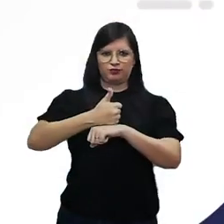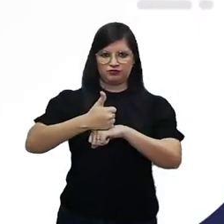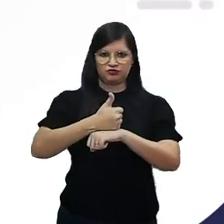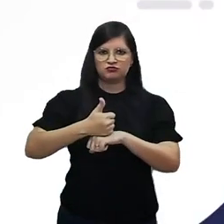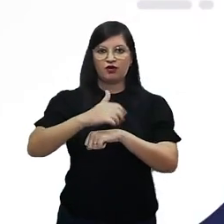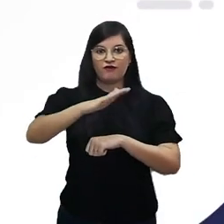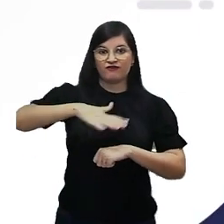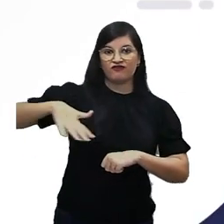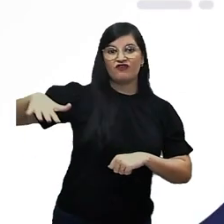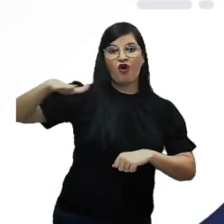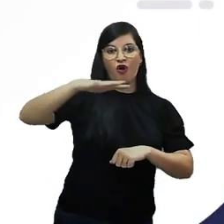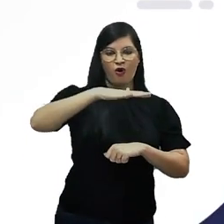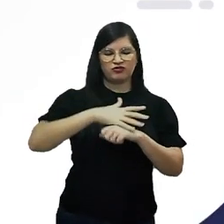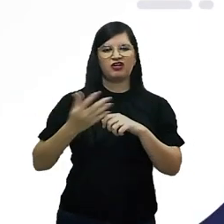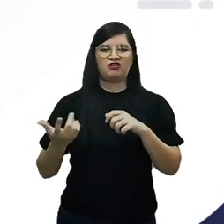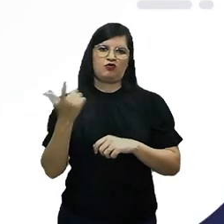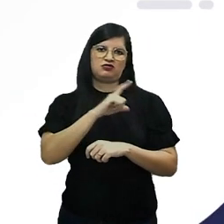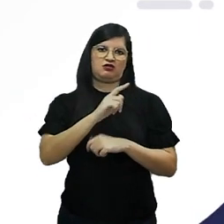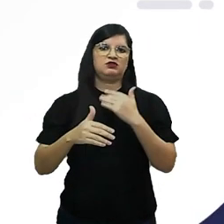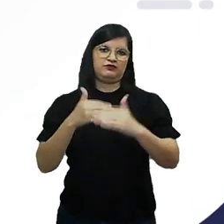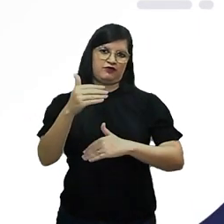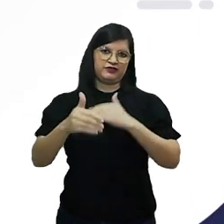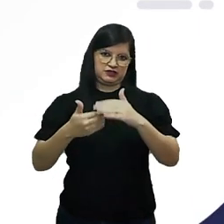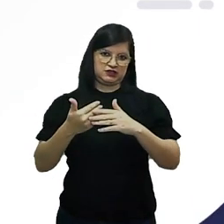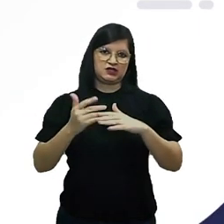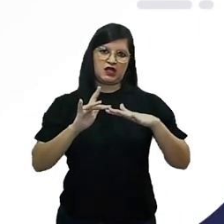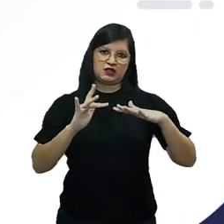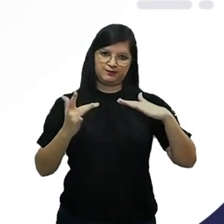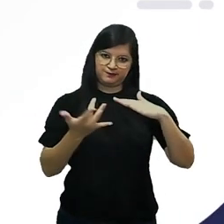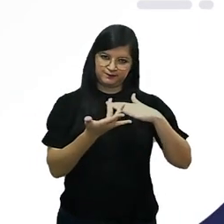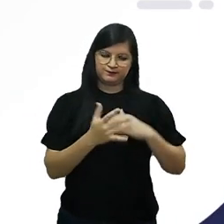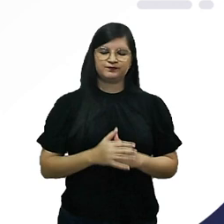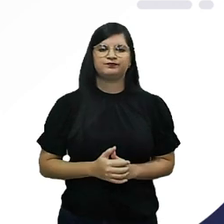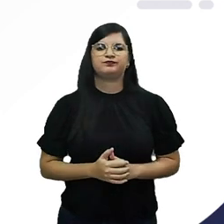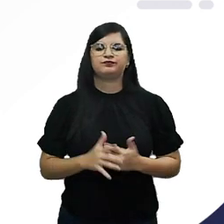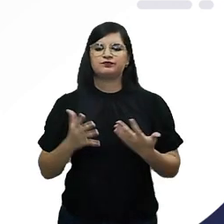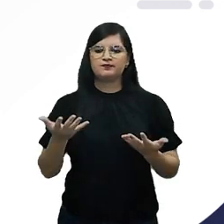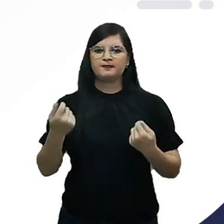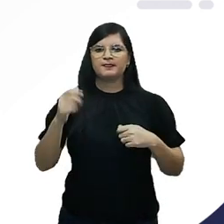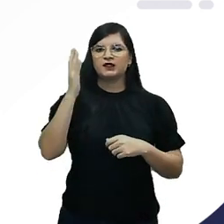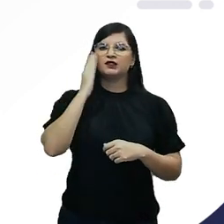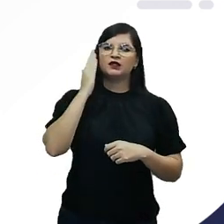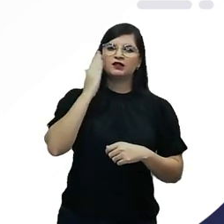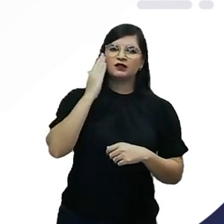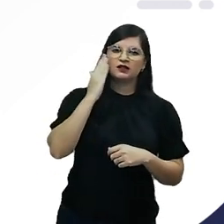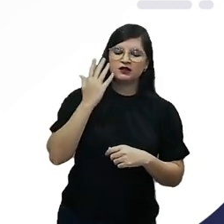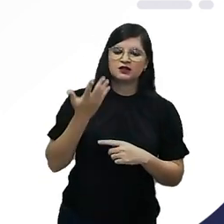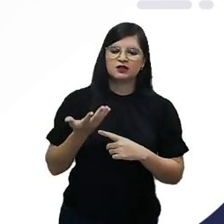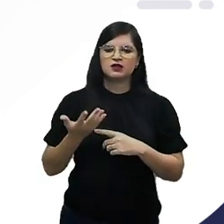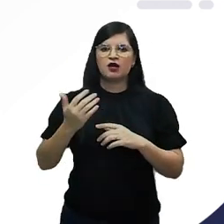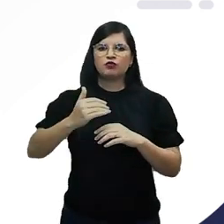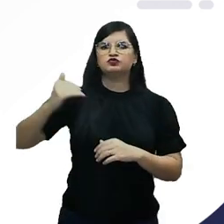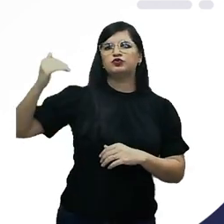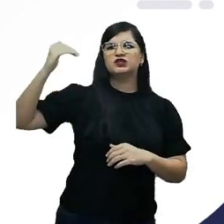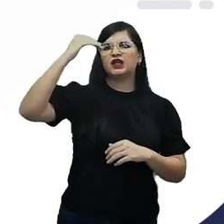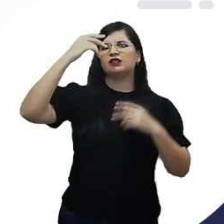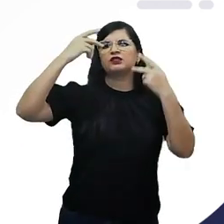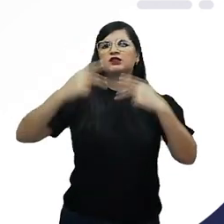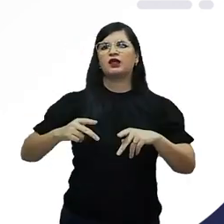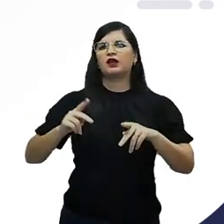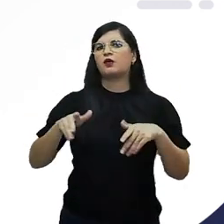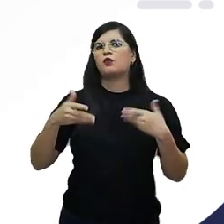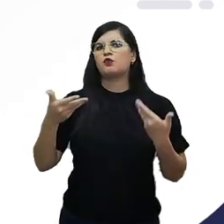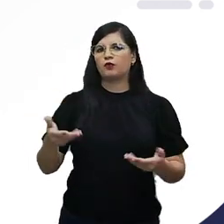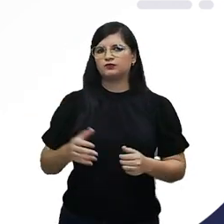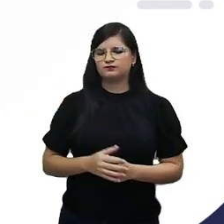volta, orbitando aqui o canal. Se você está criando o seu negócio, você tem que tentar entender qual é a autoridade que essas pessoas têm.